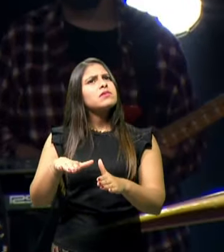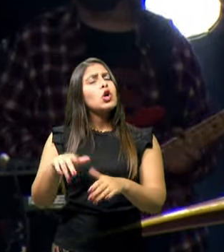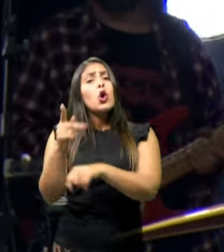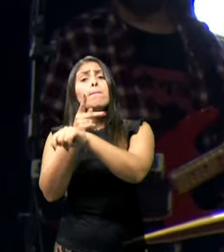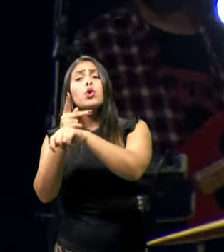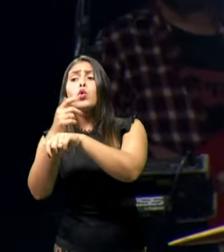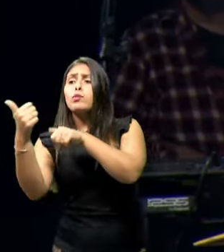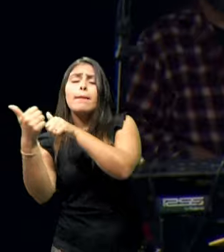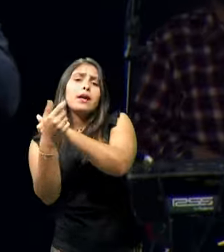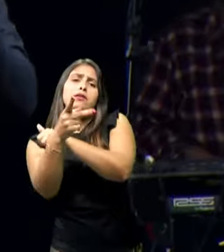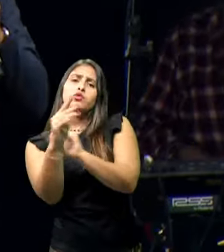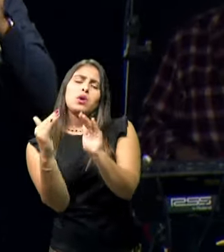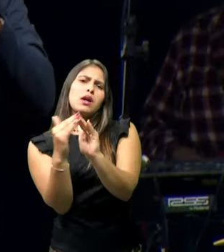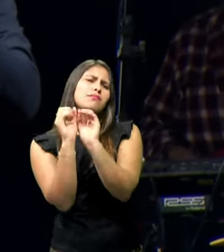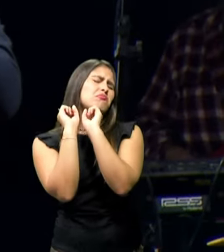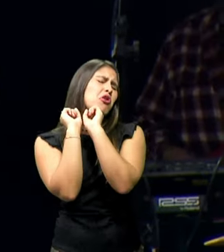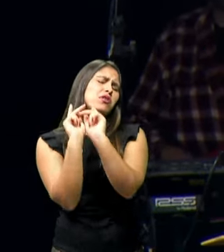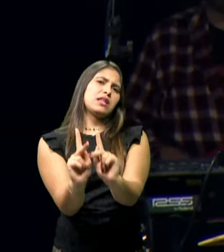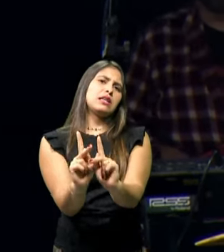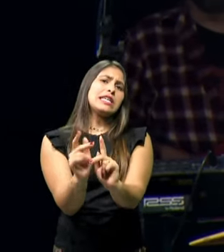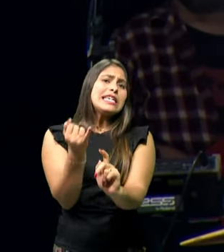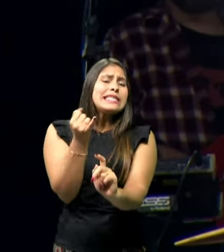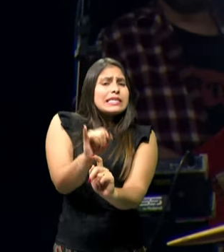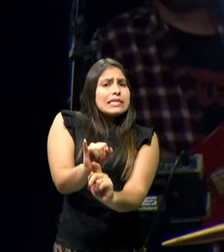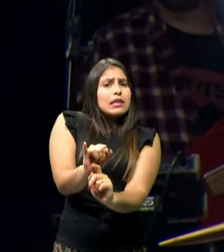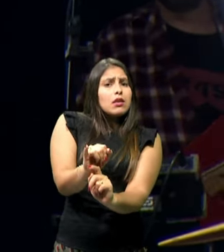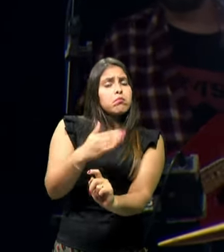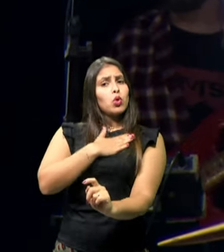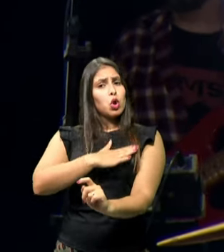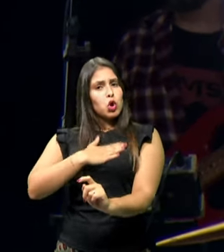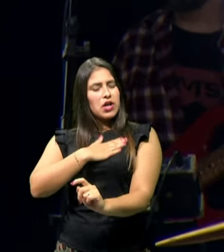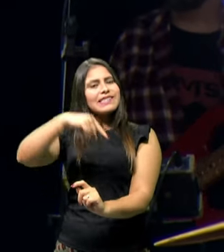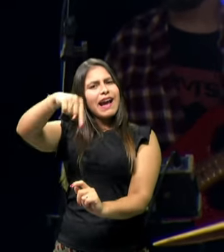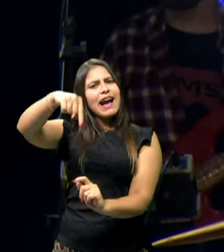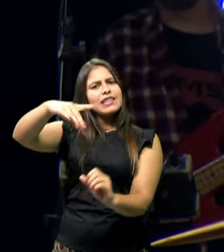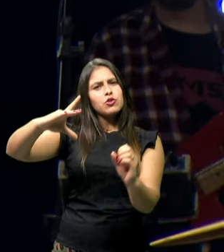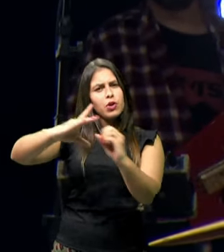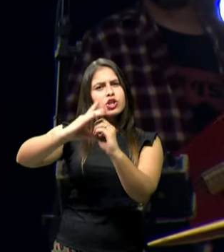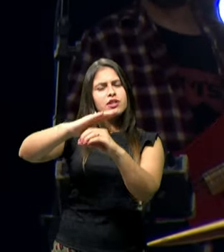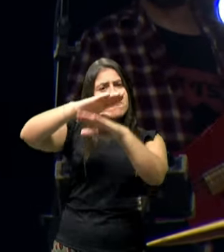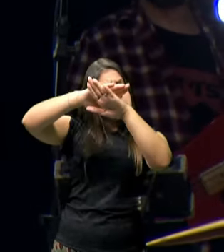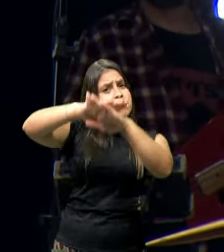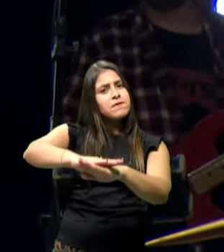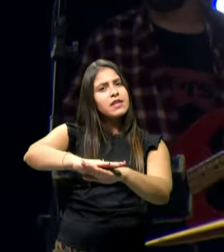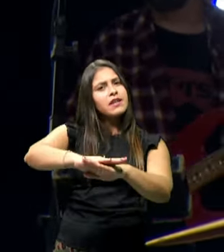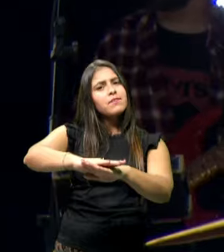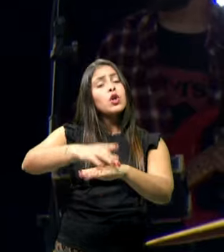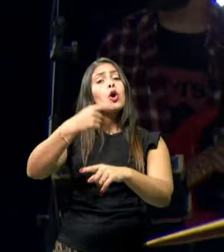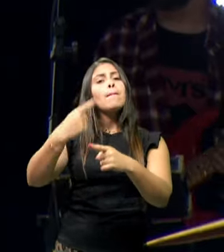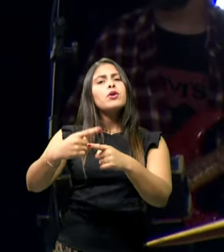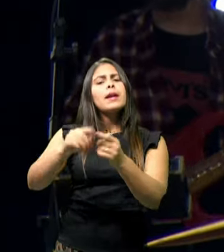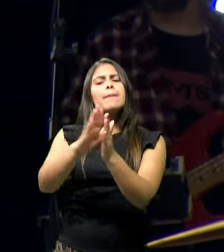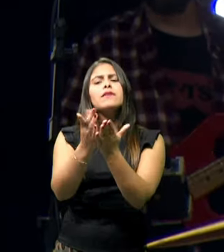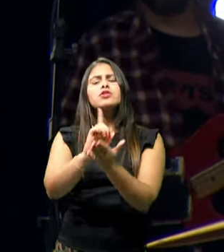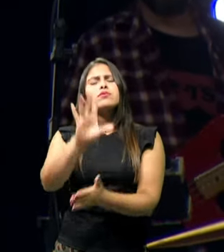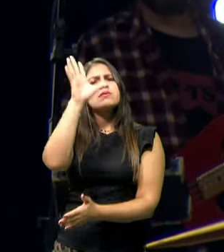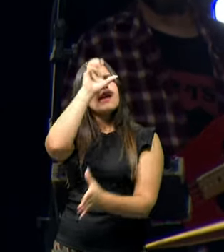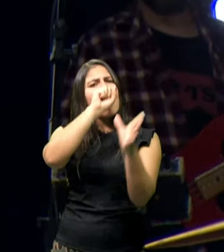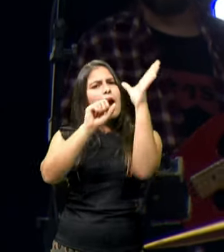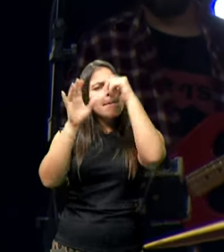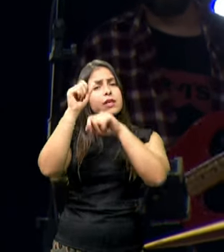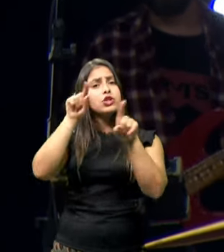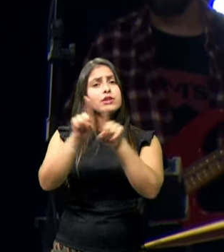uma perto. Se não, esteja aqui. Aqui é uma boa igreja, que você vai aprender a palavra de Deus e vai aprender